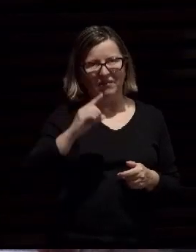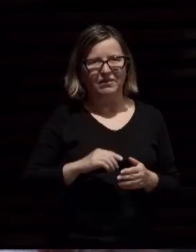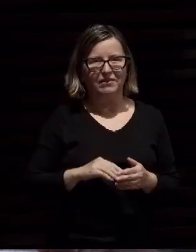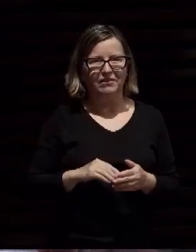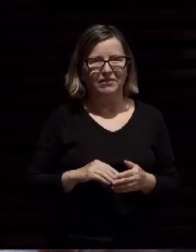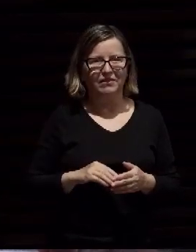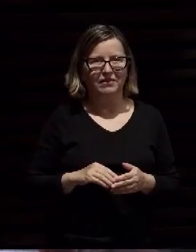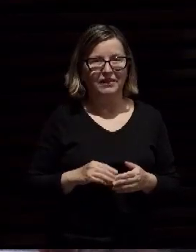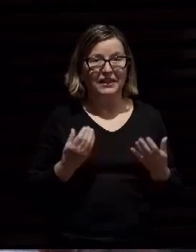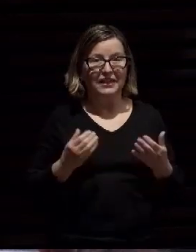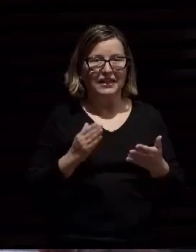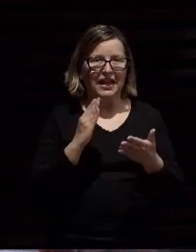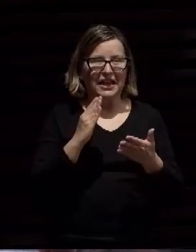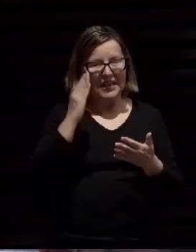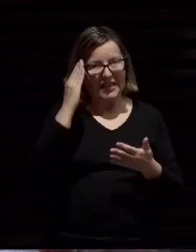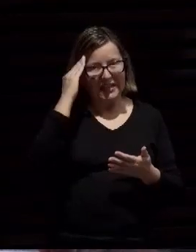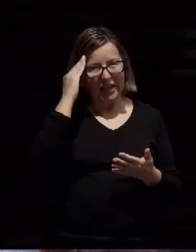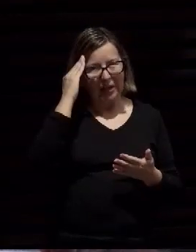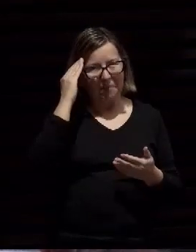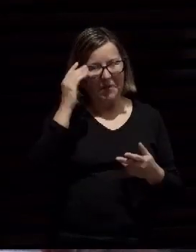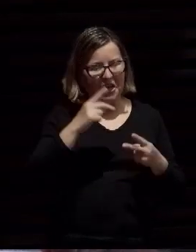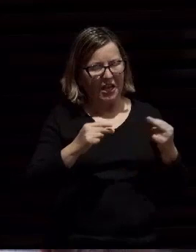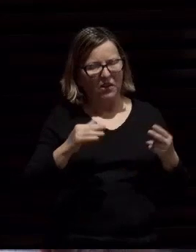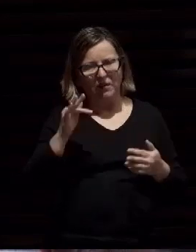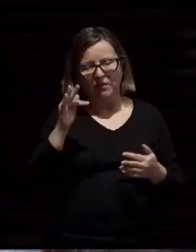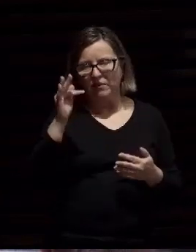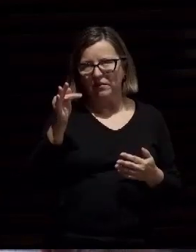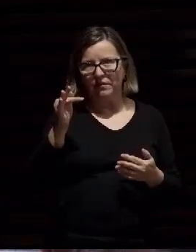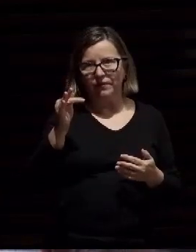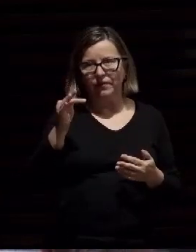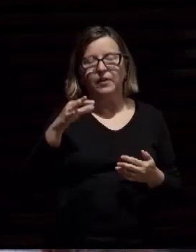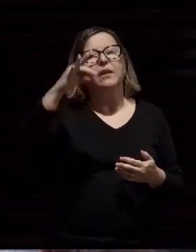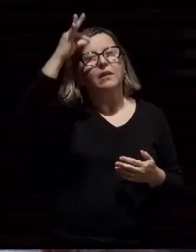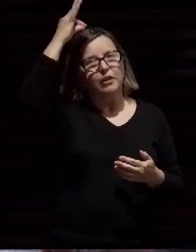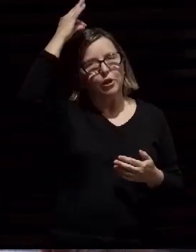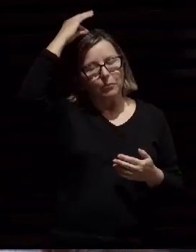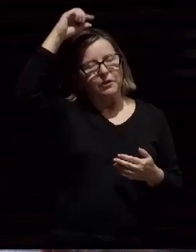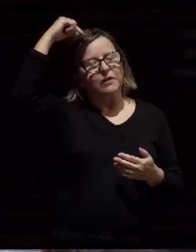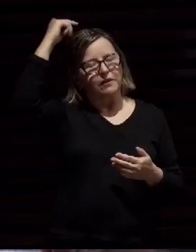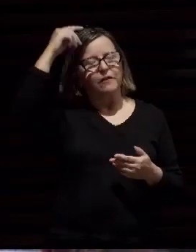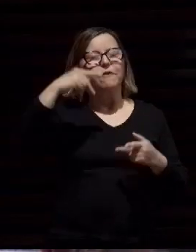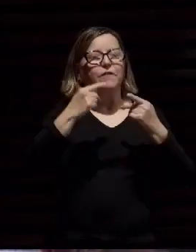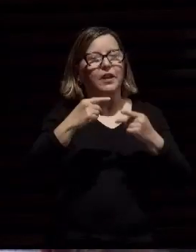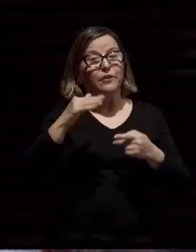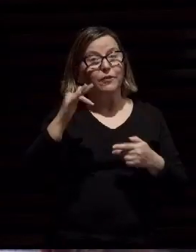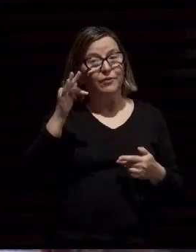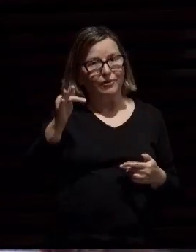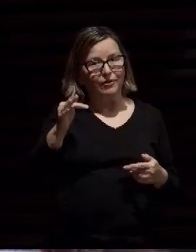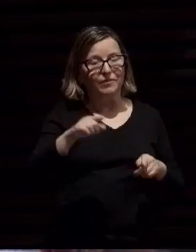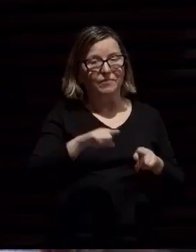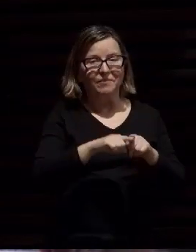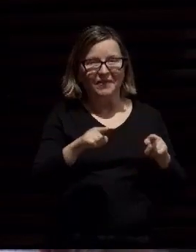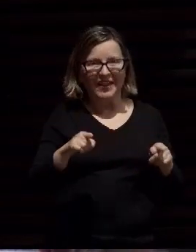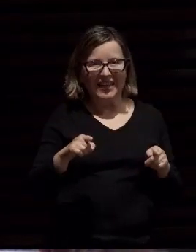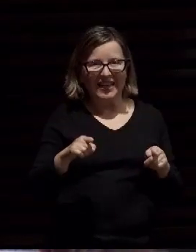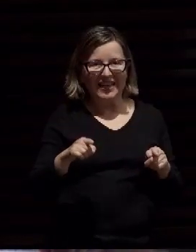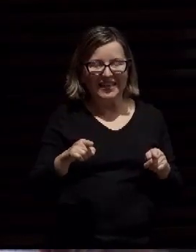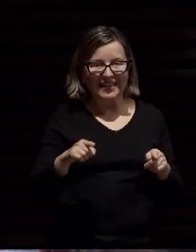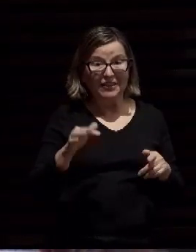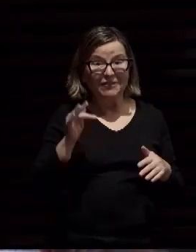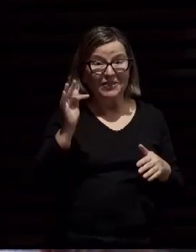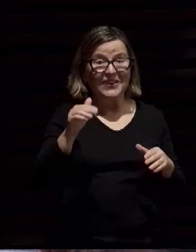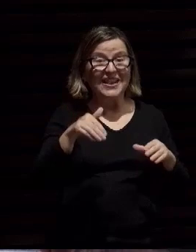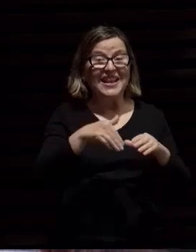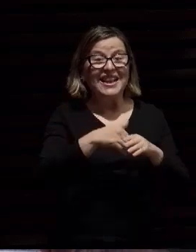algumas coisas para o futuro. Ele vai falar também do futuro, mas o futuro de Jesus e do